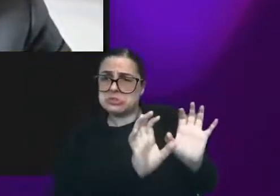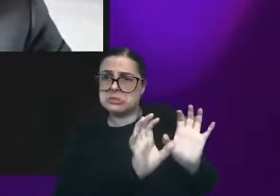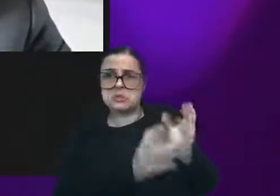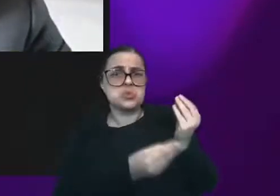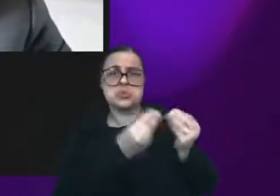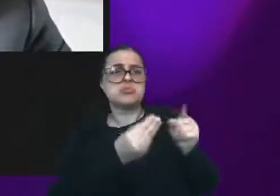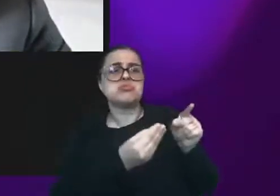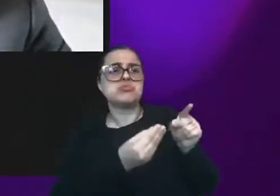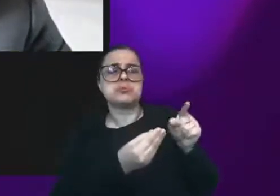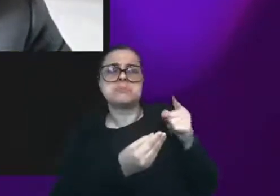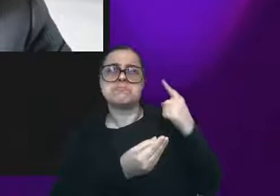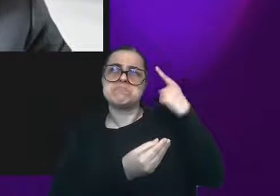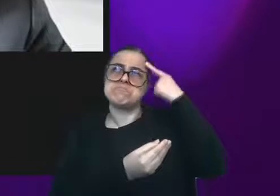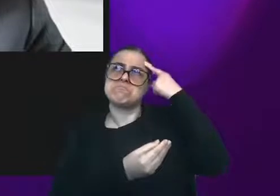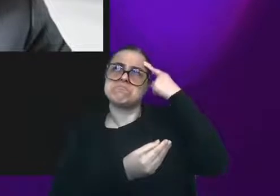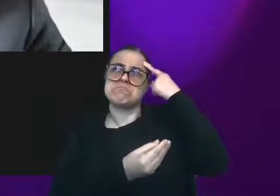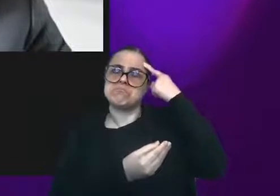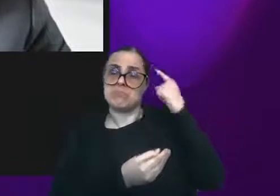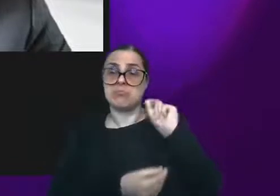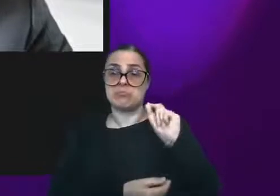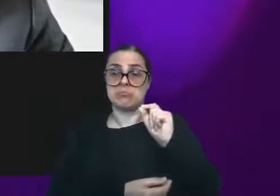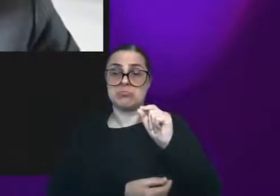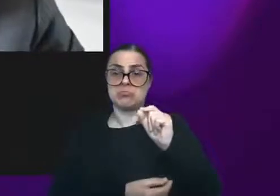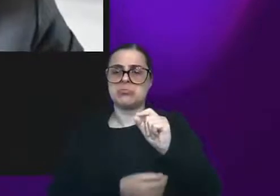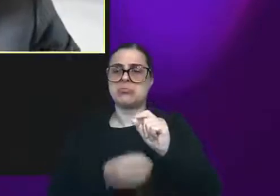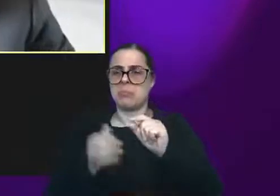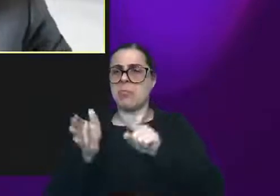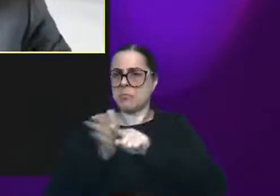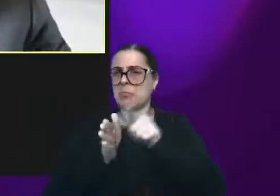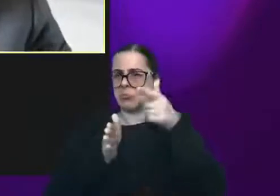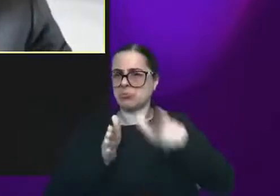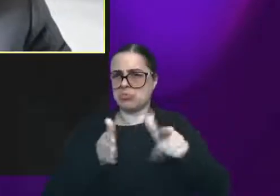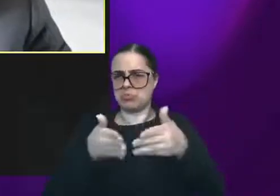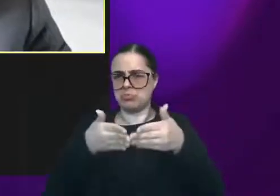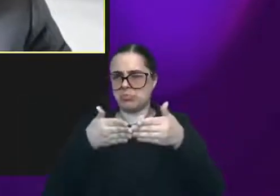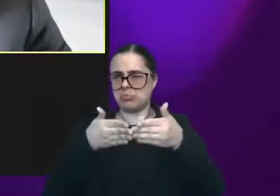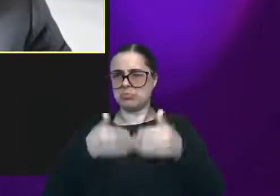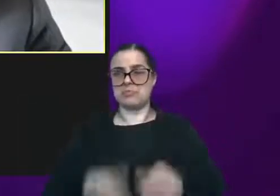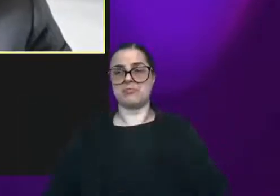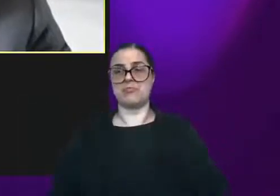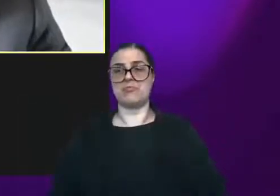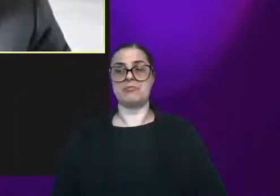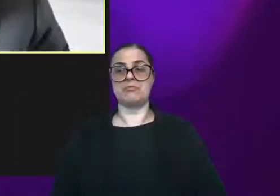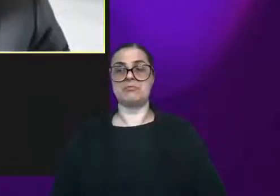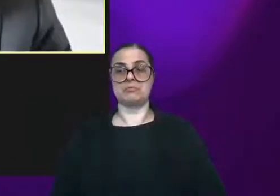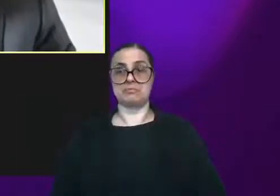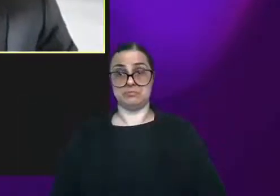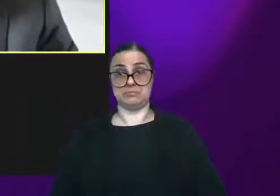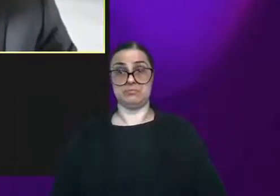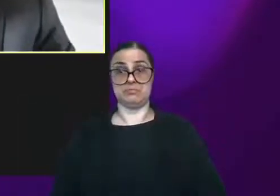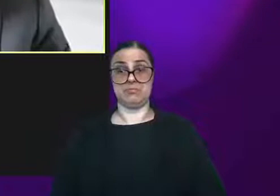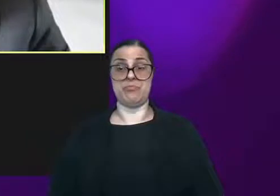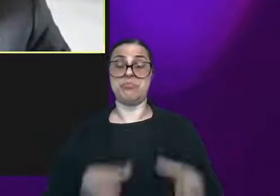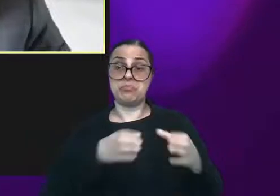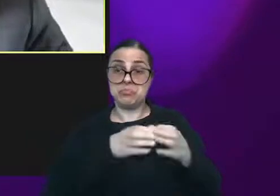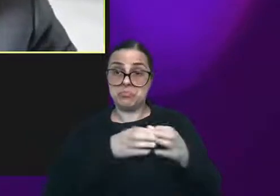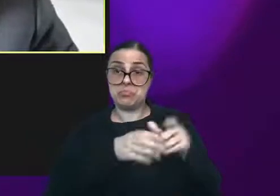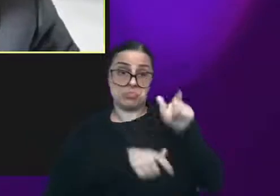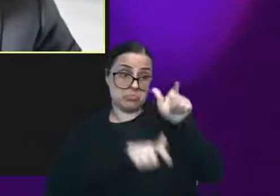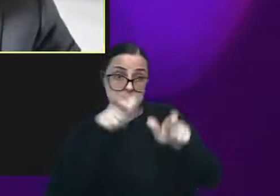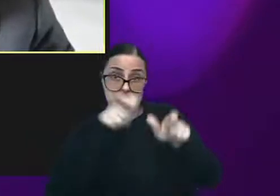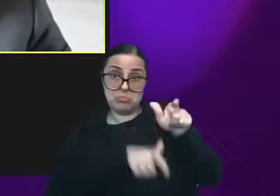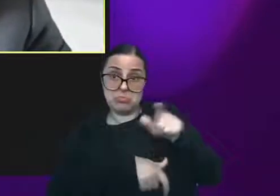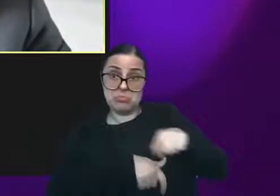puede repetir la pregunta, por favor? Poderia repetir a pergunta, por favor? Numa população com